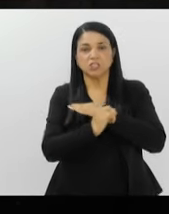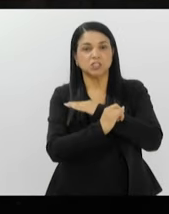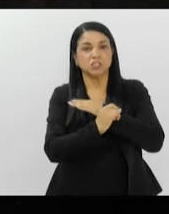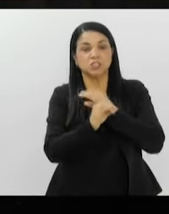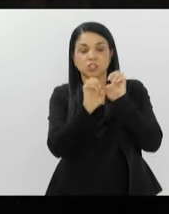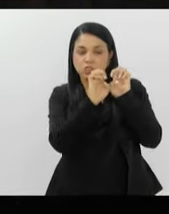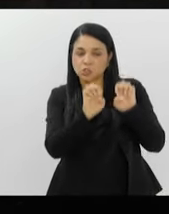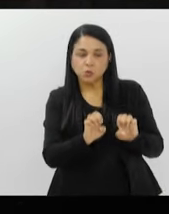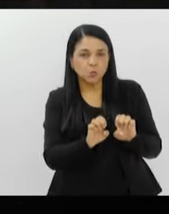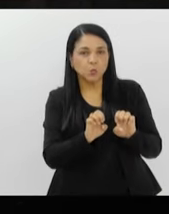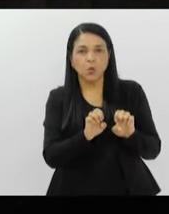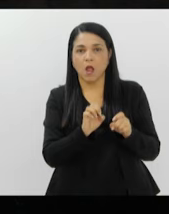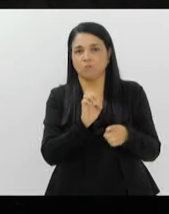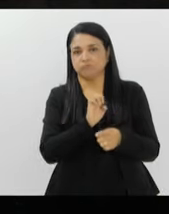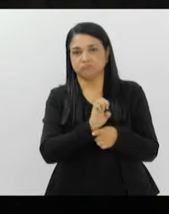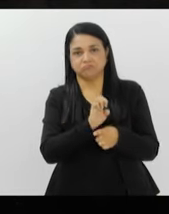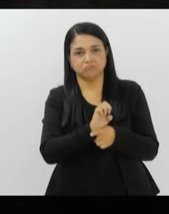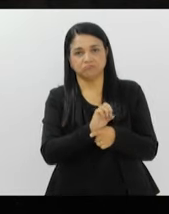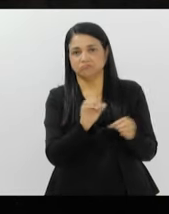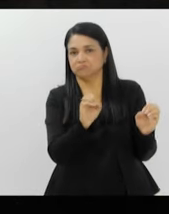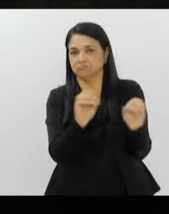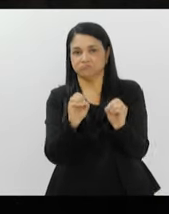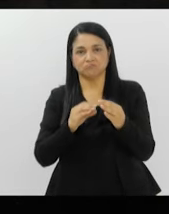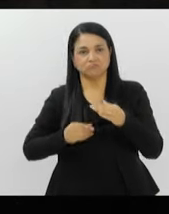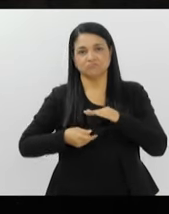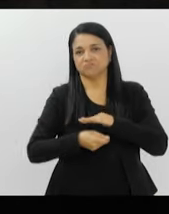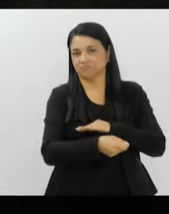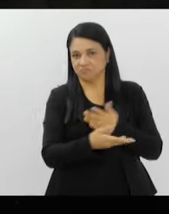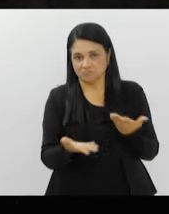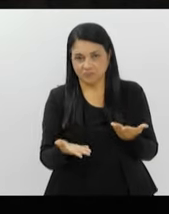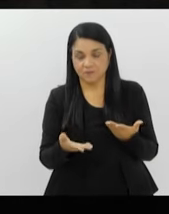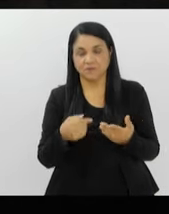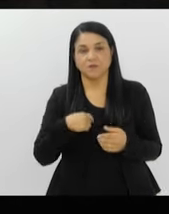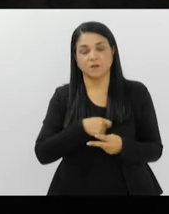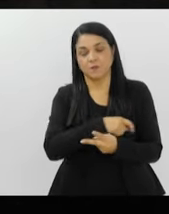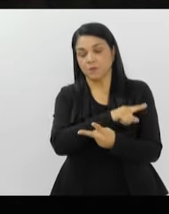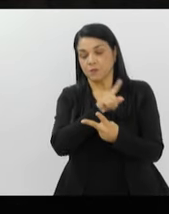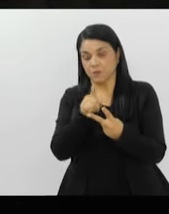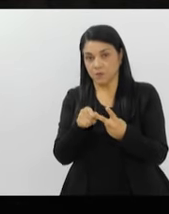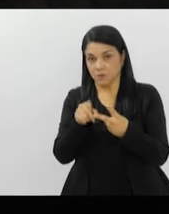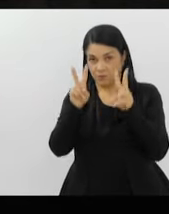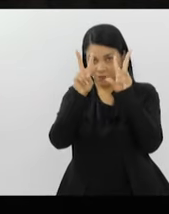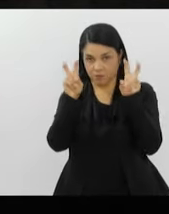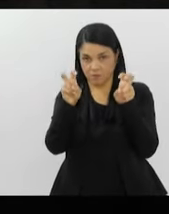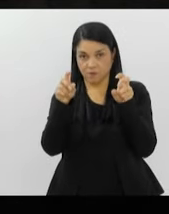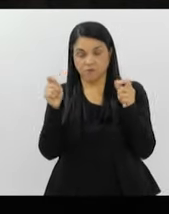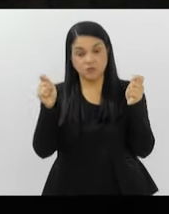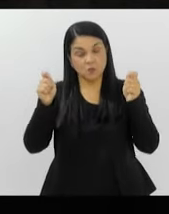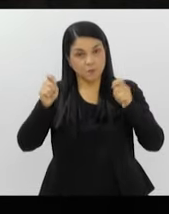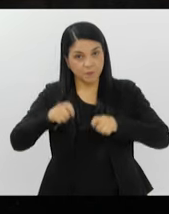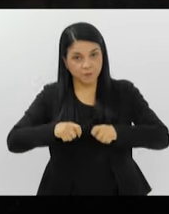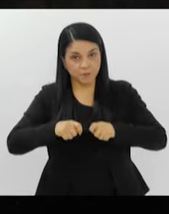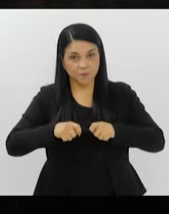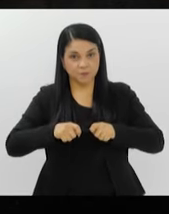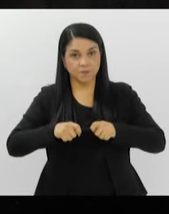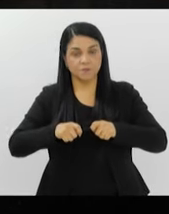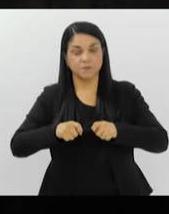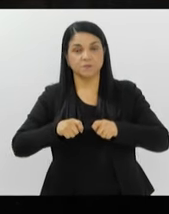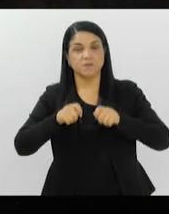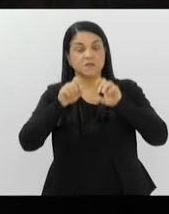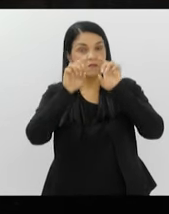estado dito isso vamos pro segundo tema competência